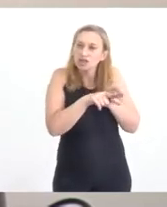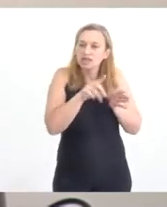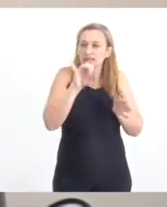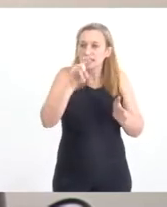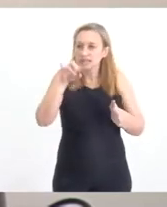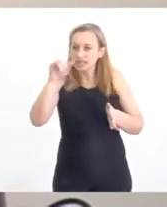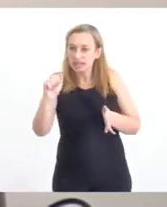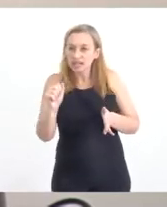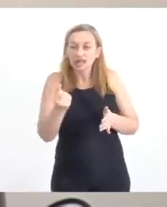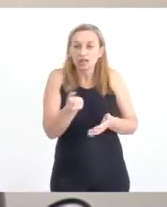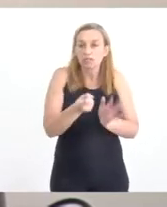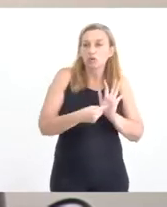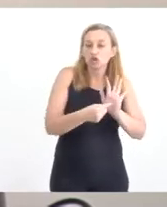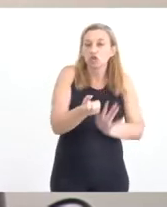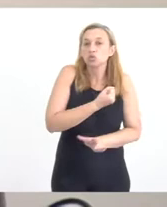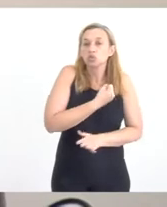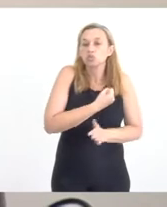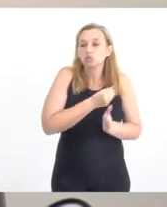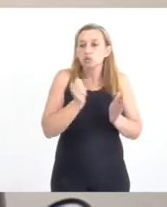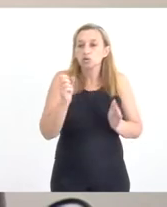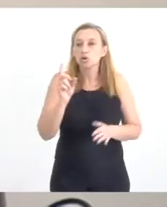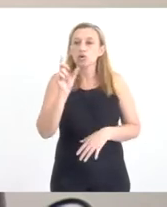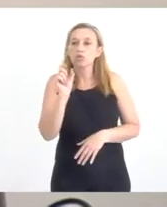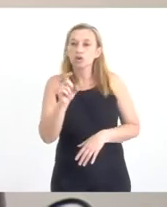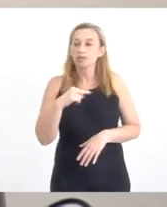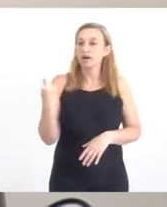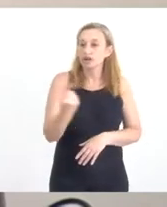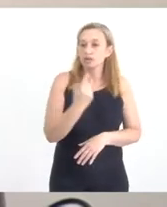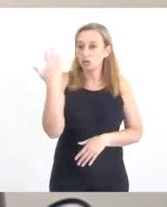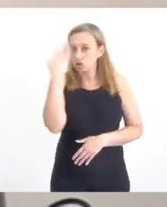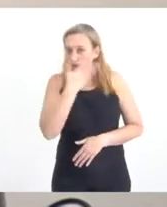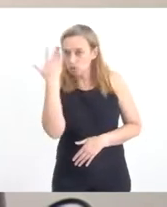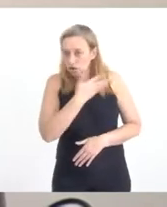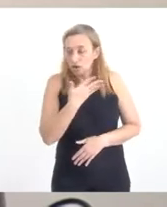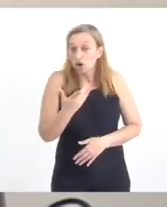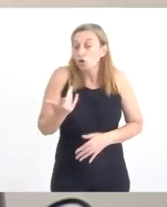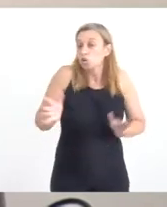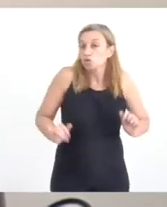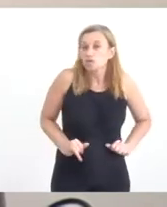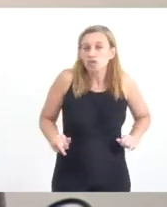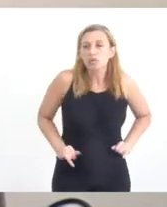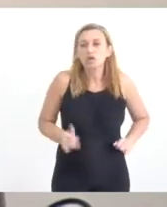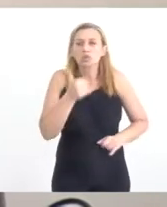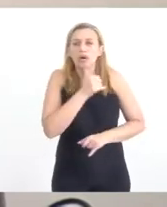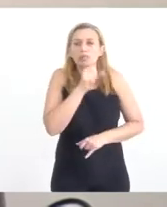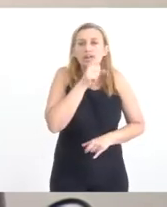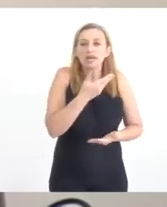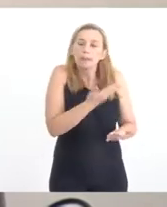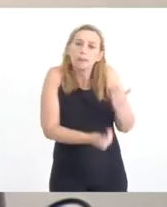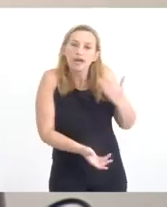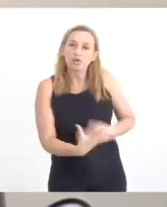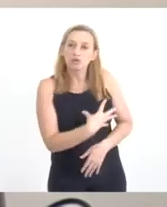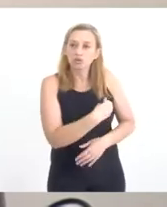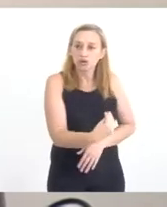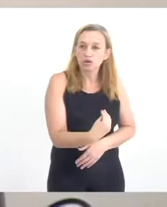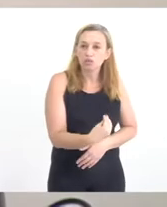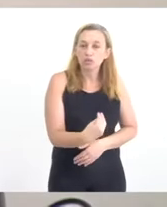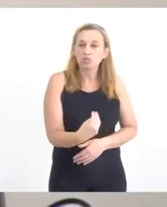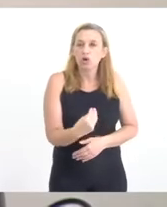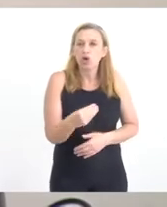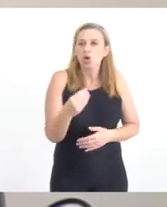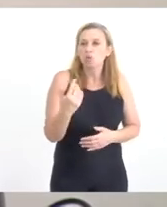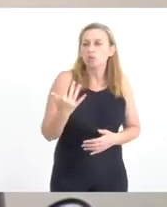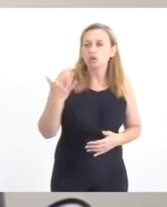traduzir em números O que é indizível tentar traduzir em números a dor de uma mãe que perde um filho né uma dor indizível